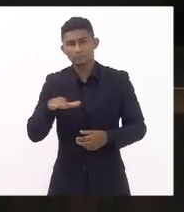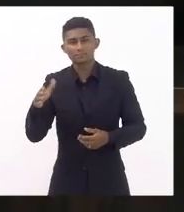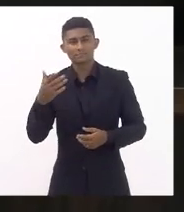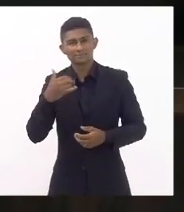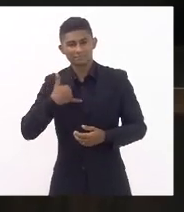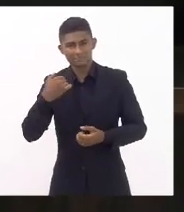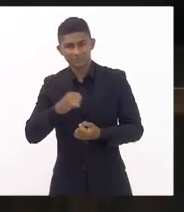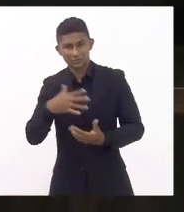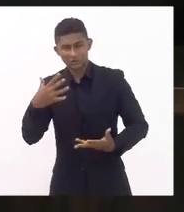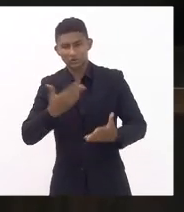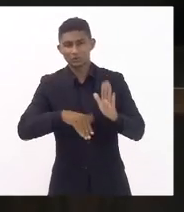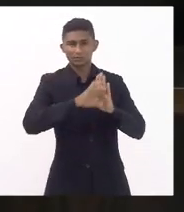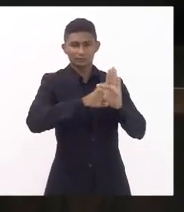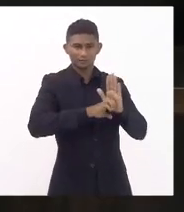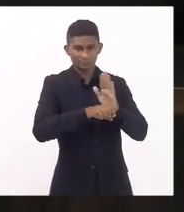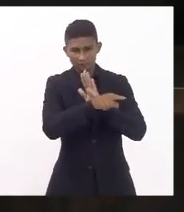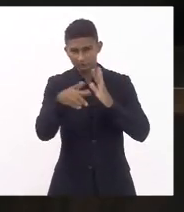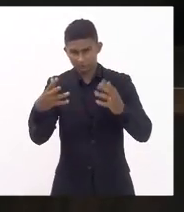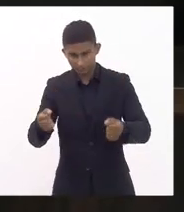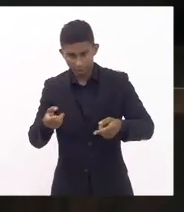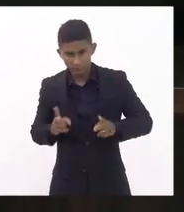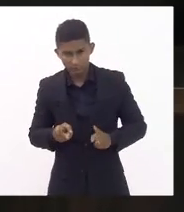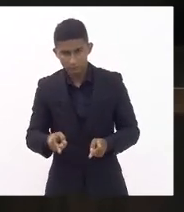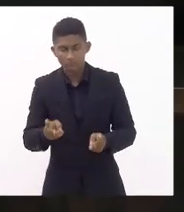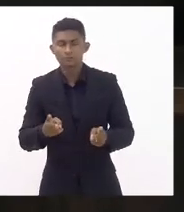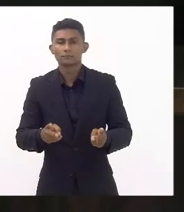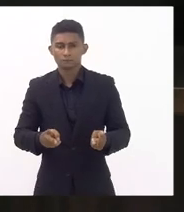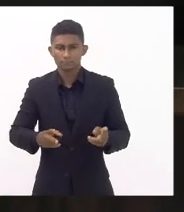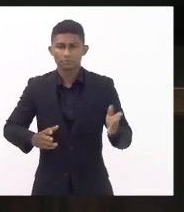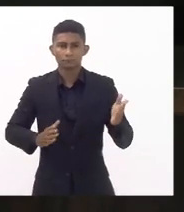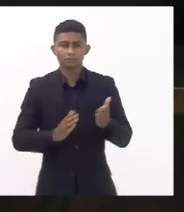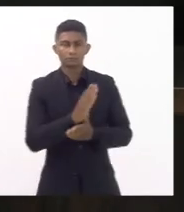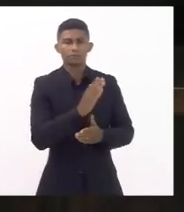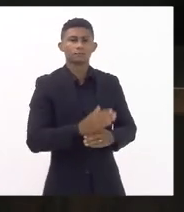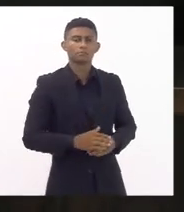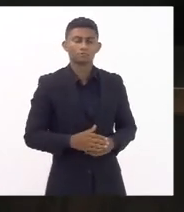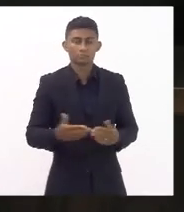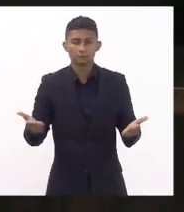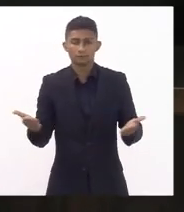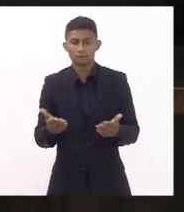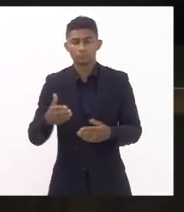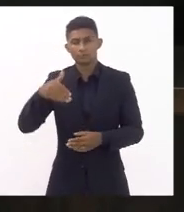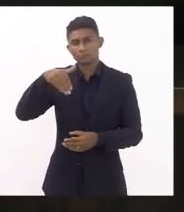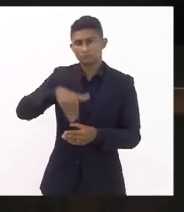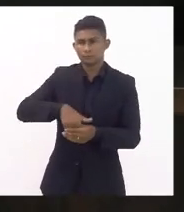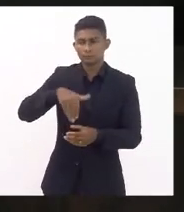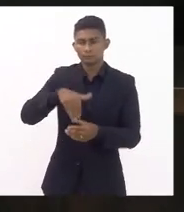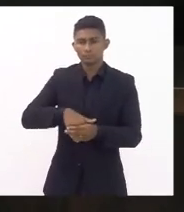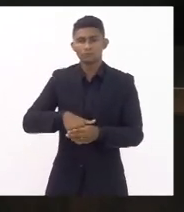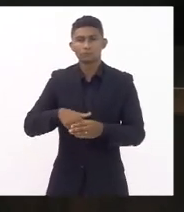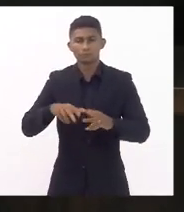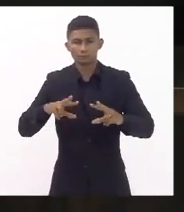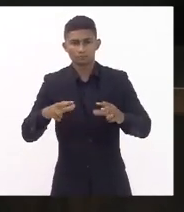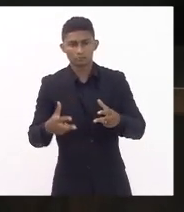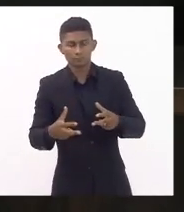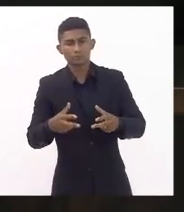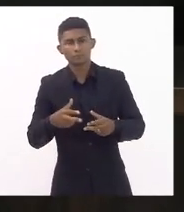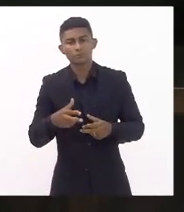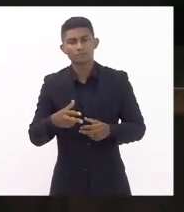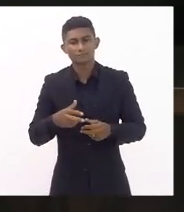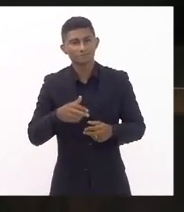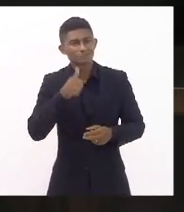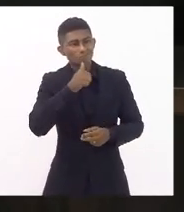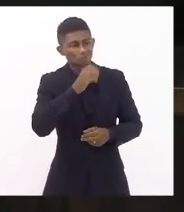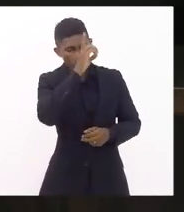com emendas. Senhores que aprovam, permaneçam como estão, favorável. Em votação, parecer da Comissão de Defesa dos Direitos